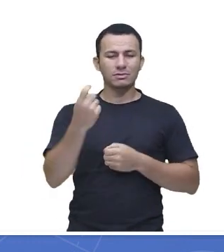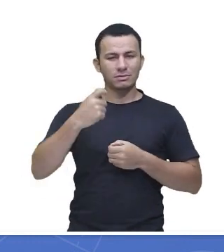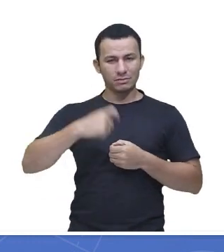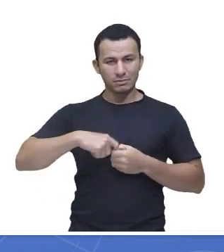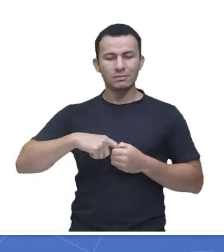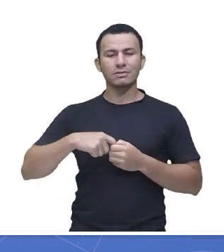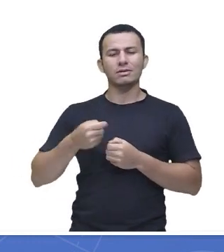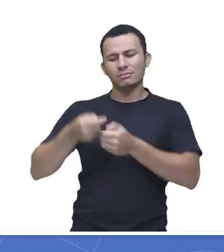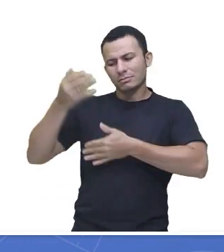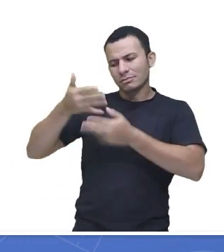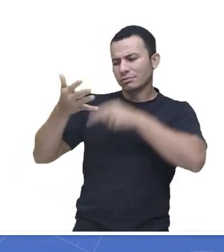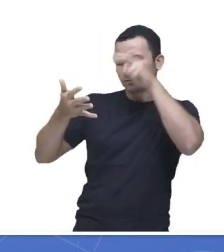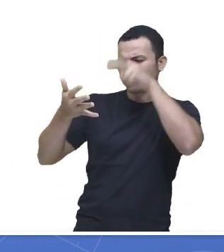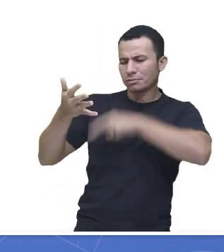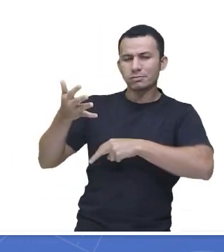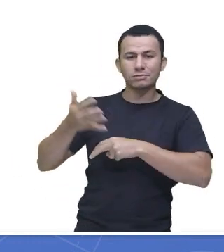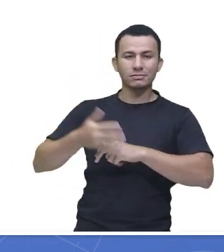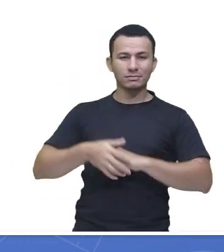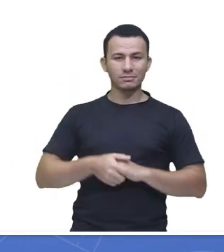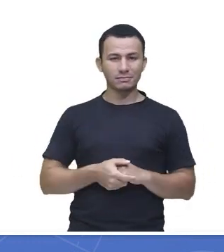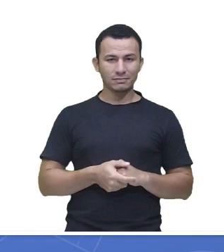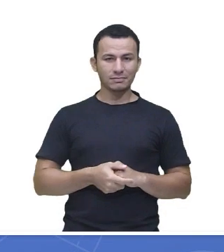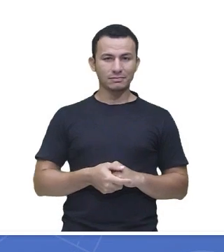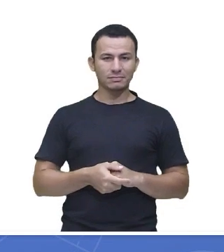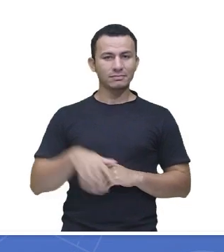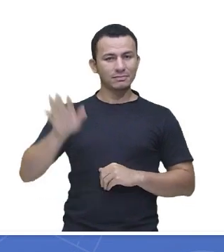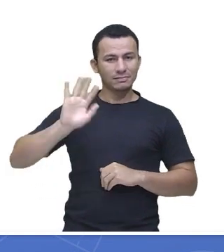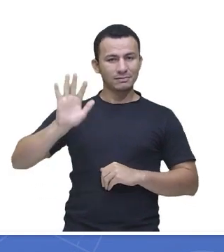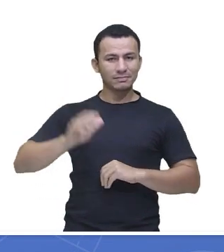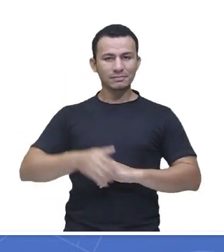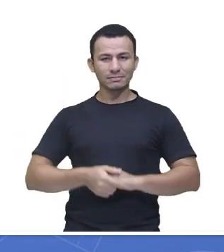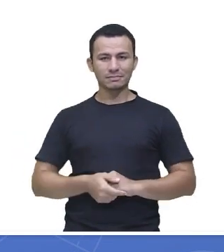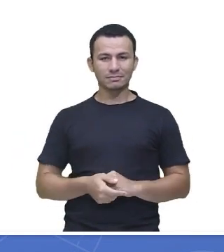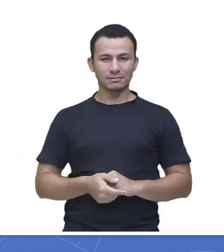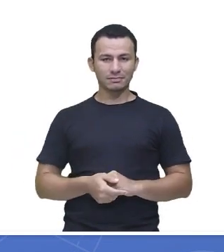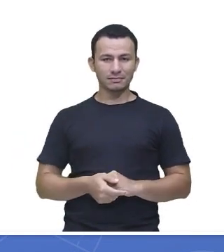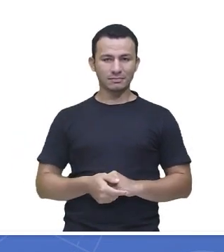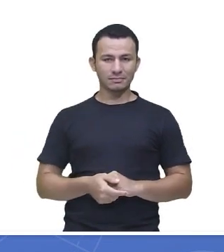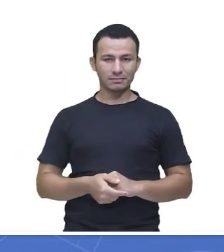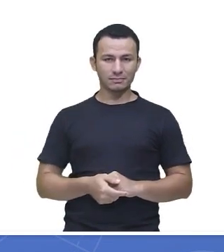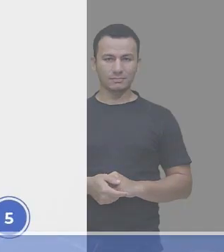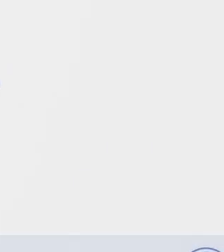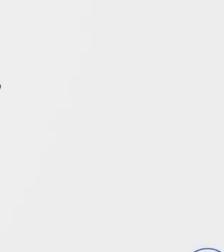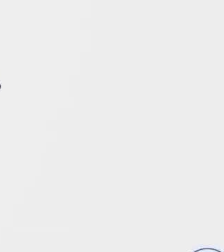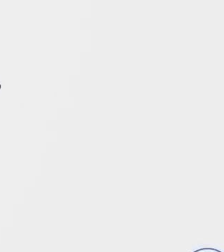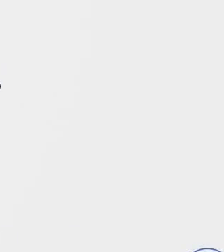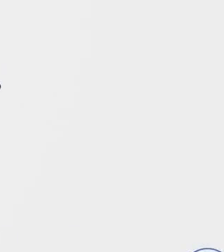chat, daqui a pouco a gente retorna para interagir, tá bom? Até mais!